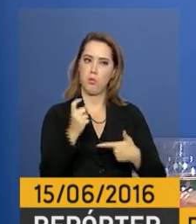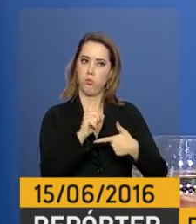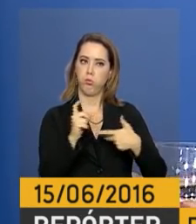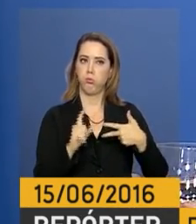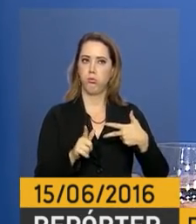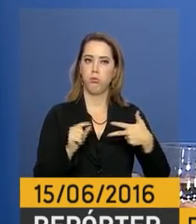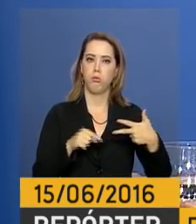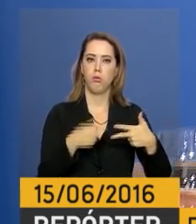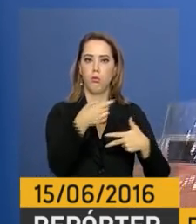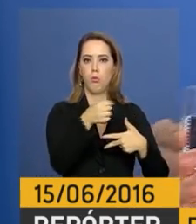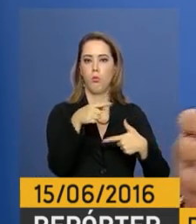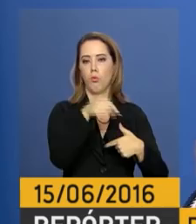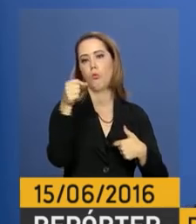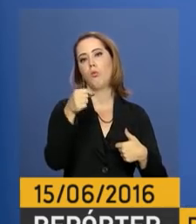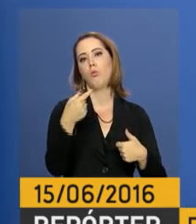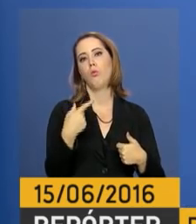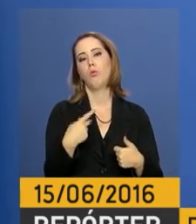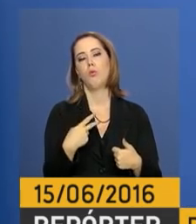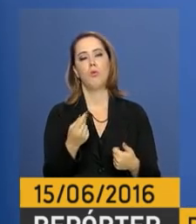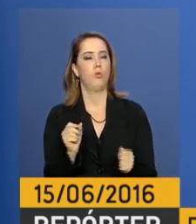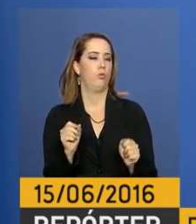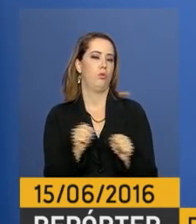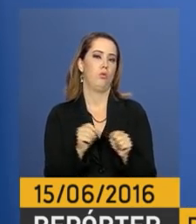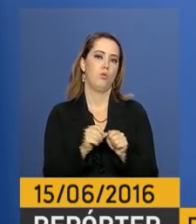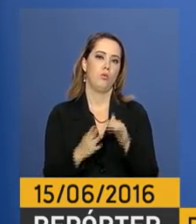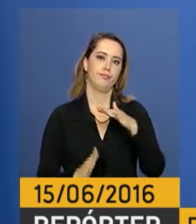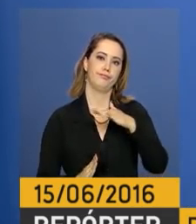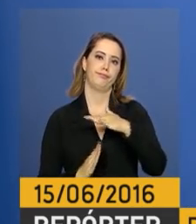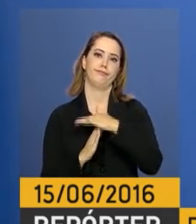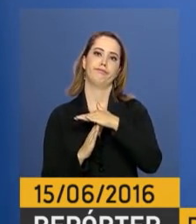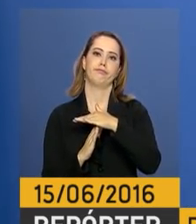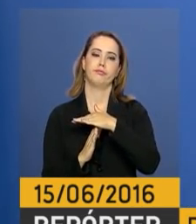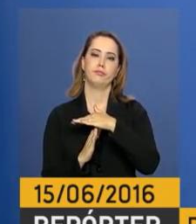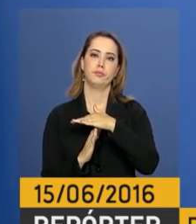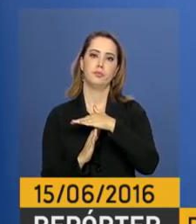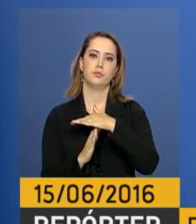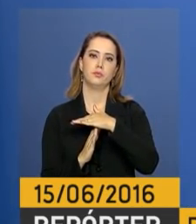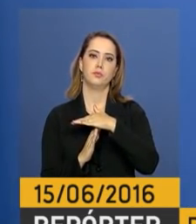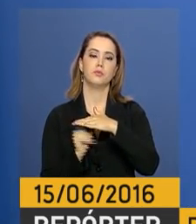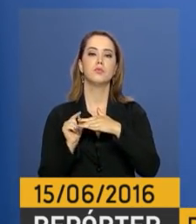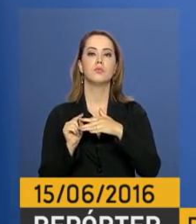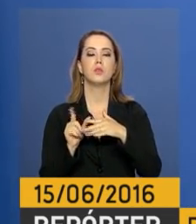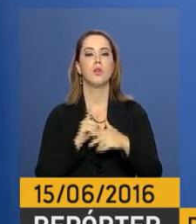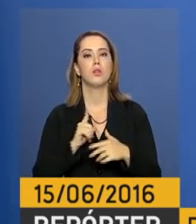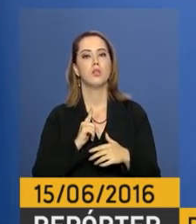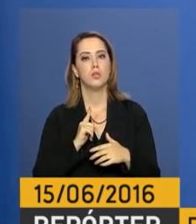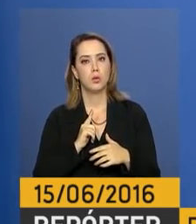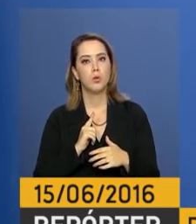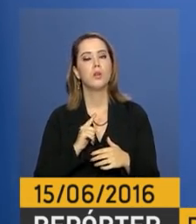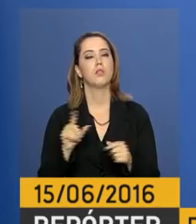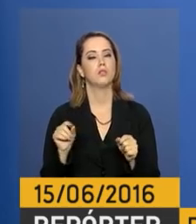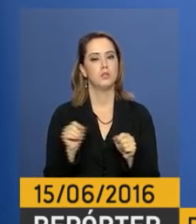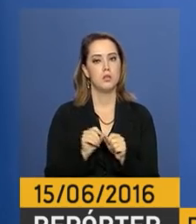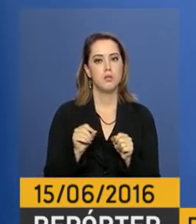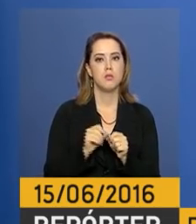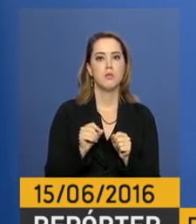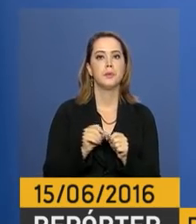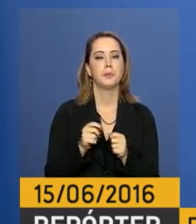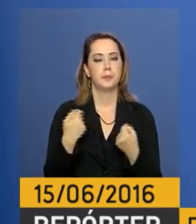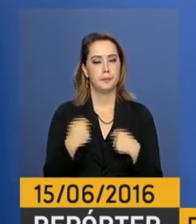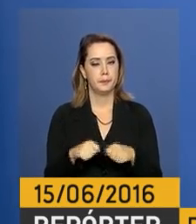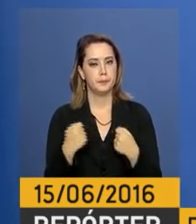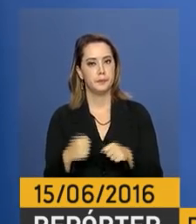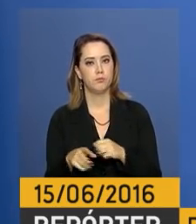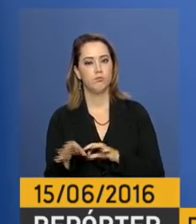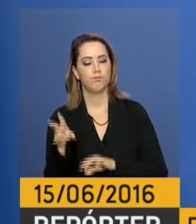cumpre a meta, passou acima eh da meta? Existe então uma série de medidas constitucionais que são